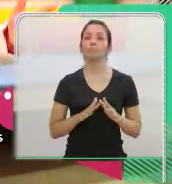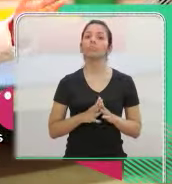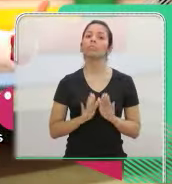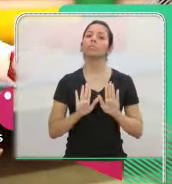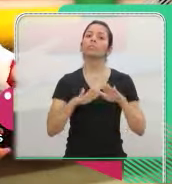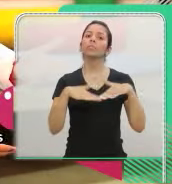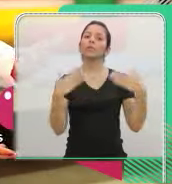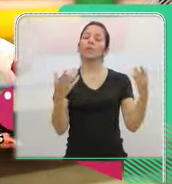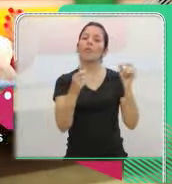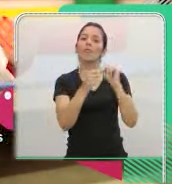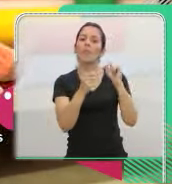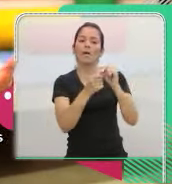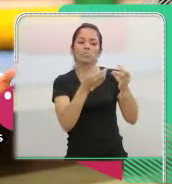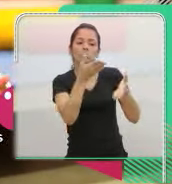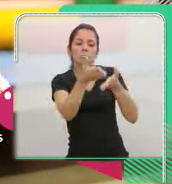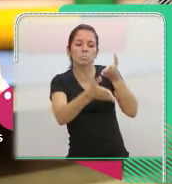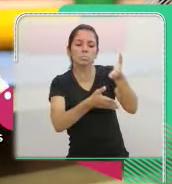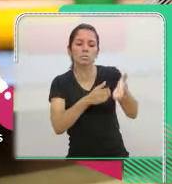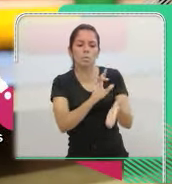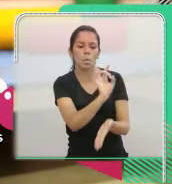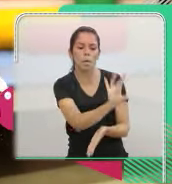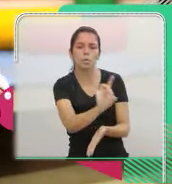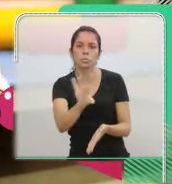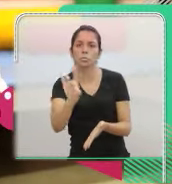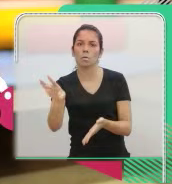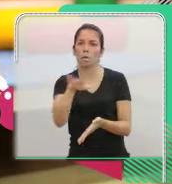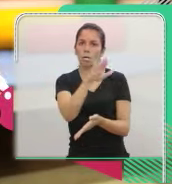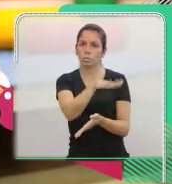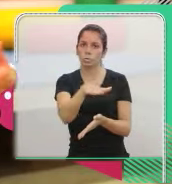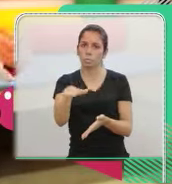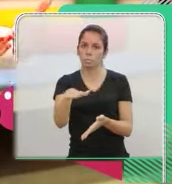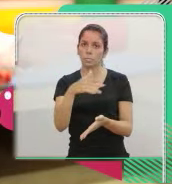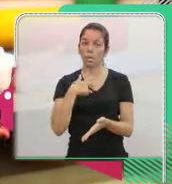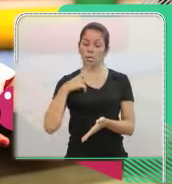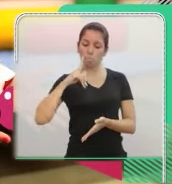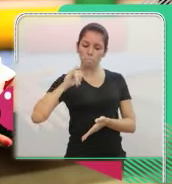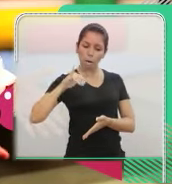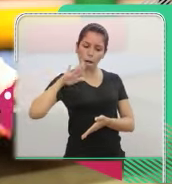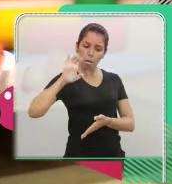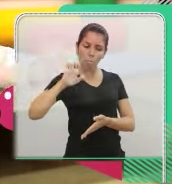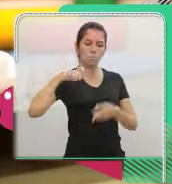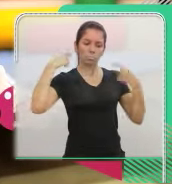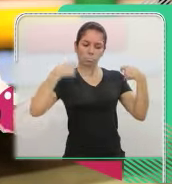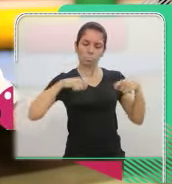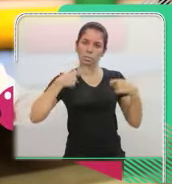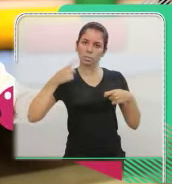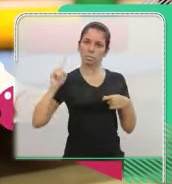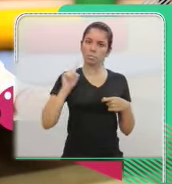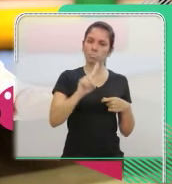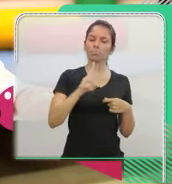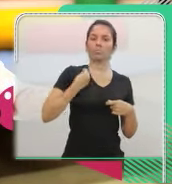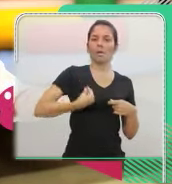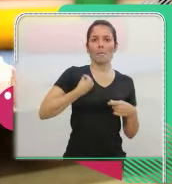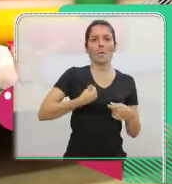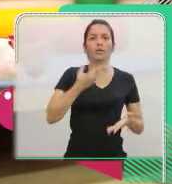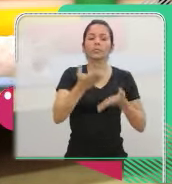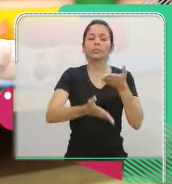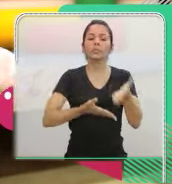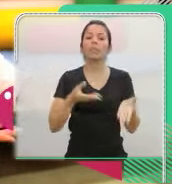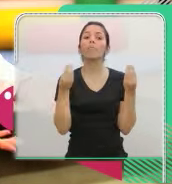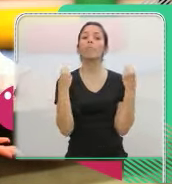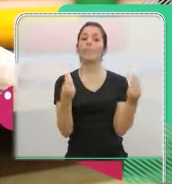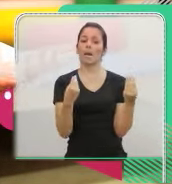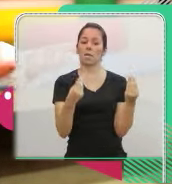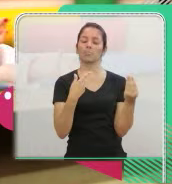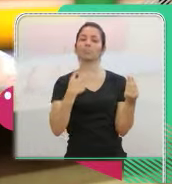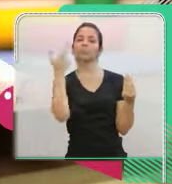Quando a gente faz os atendimentos individuais das crianças, os pais participam desses atendimentos justamente